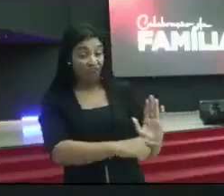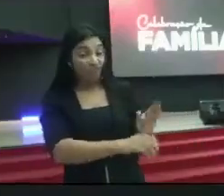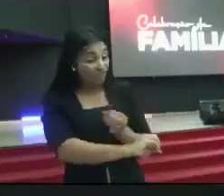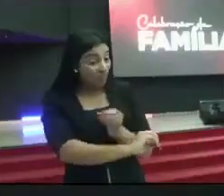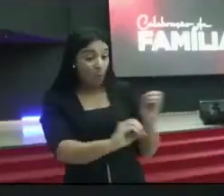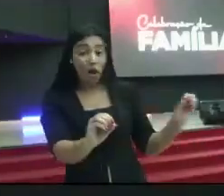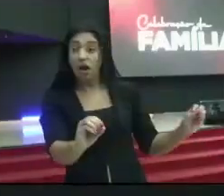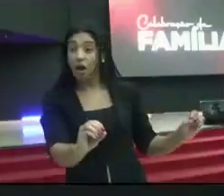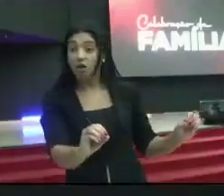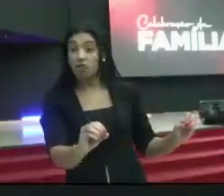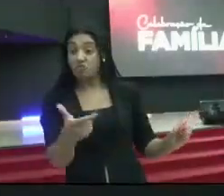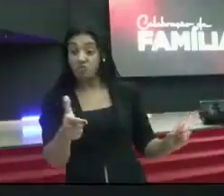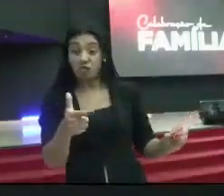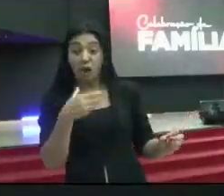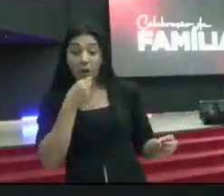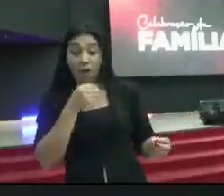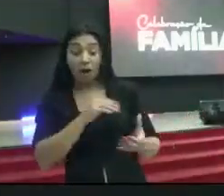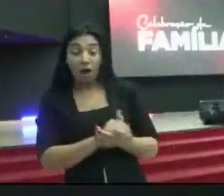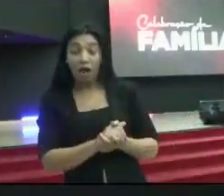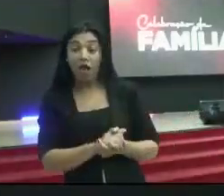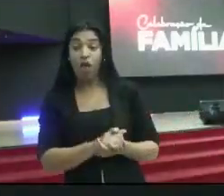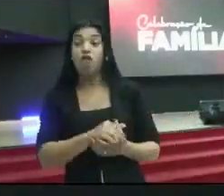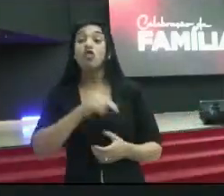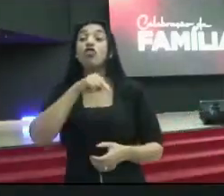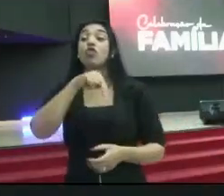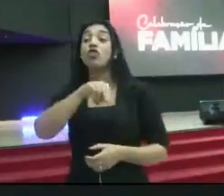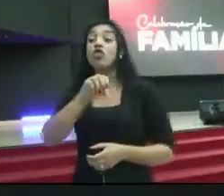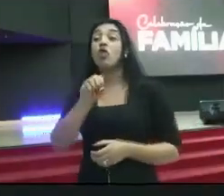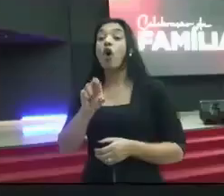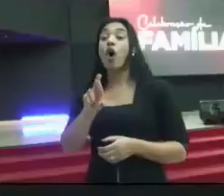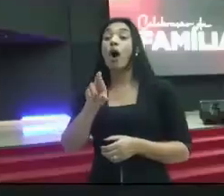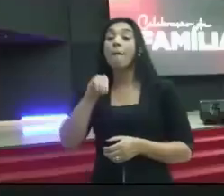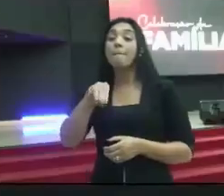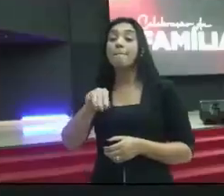vocês. E Norma resolve voltar,